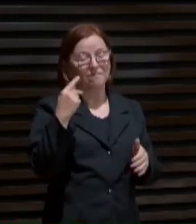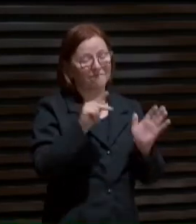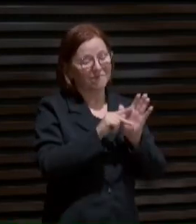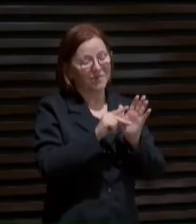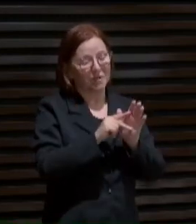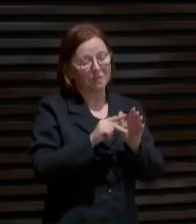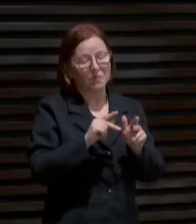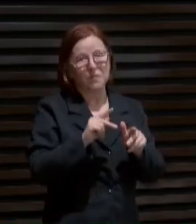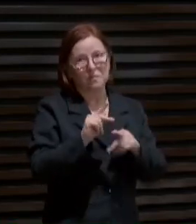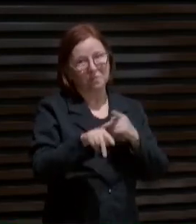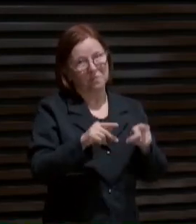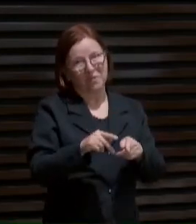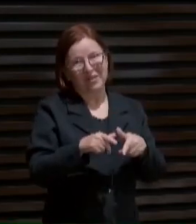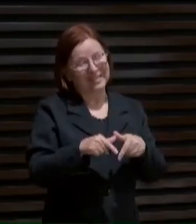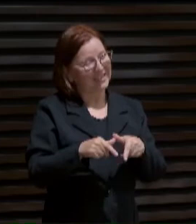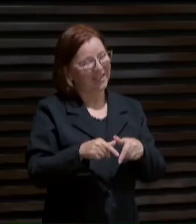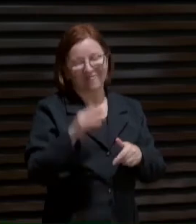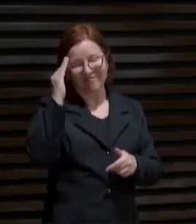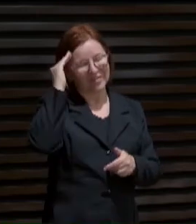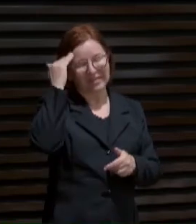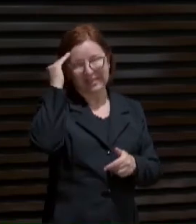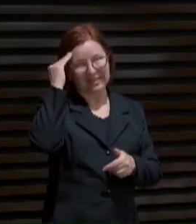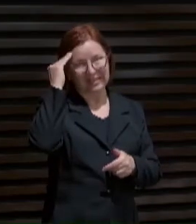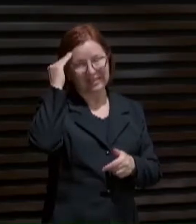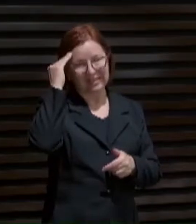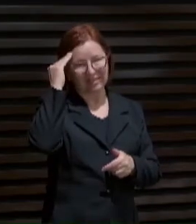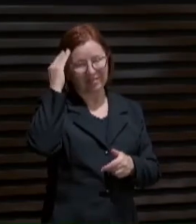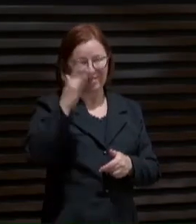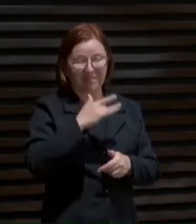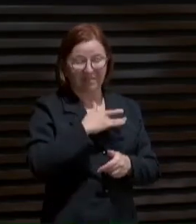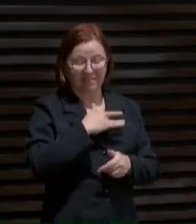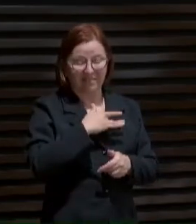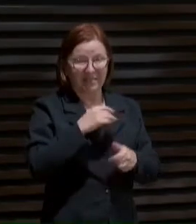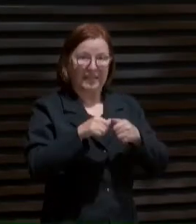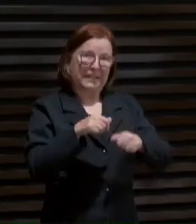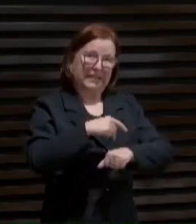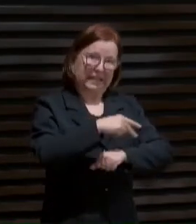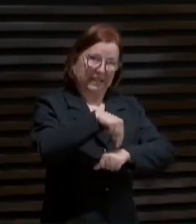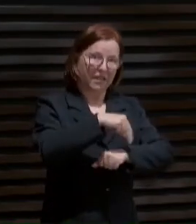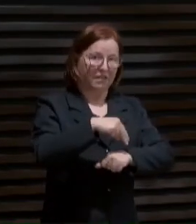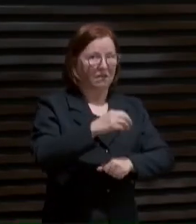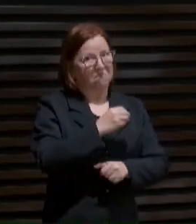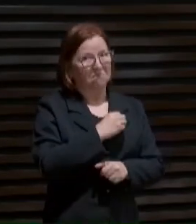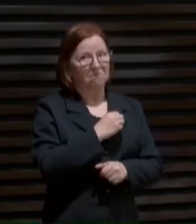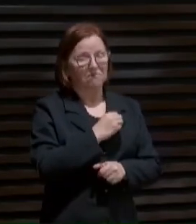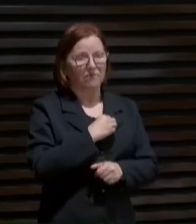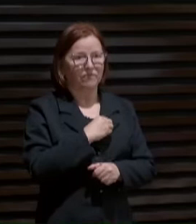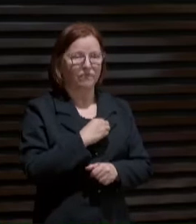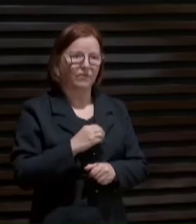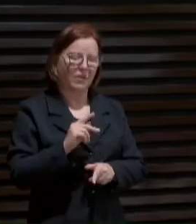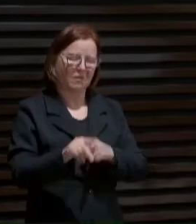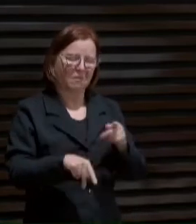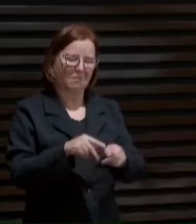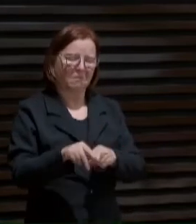o meu povo não entende aí desta geração desta nação pecaminosa o povo carregado